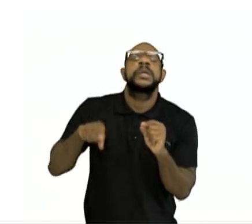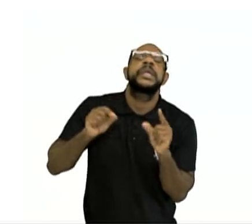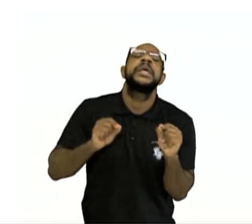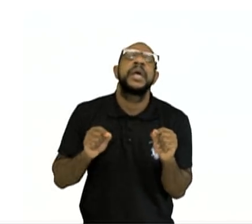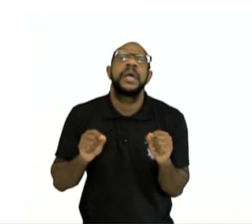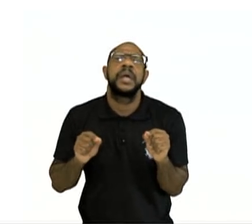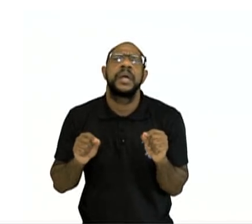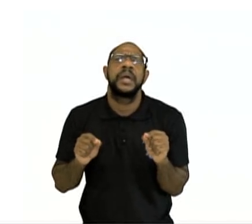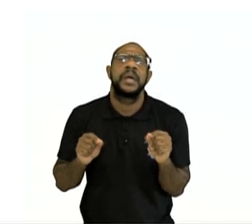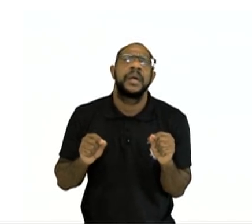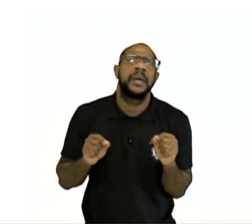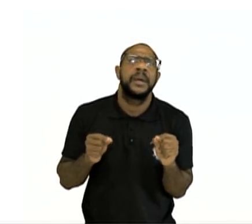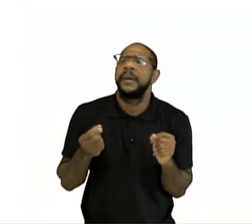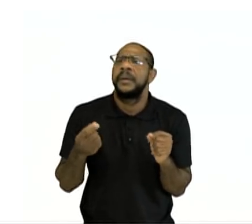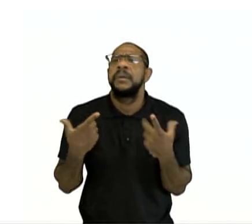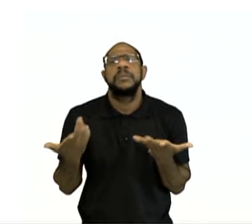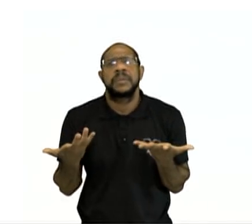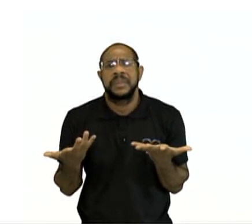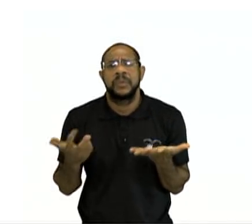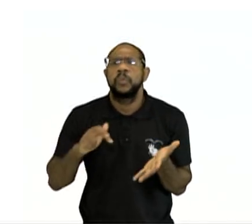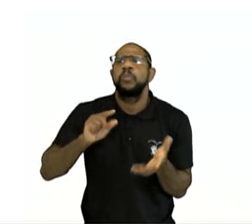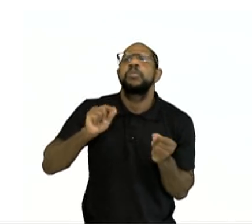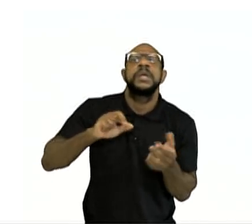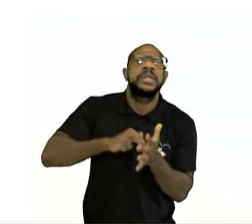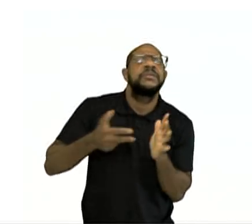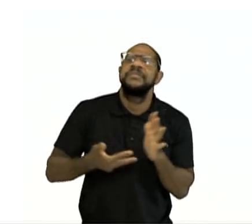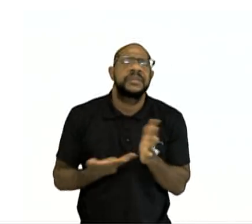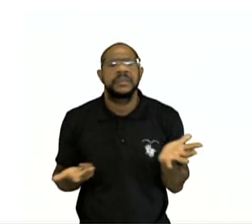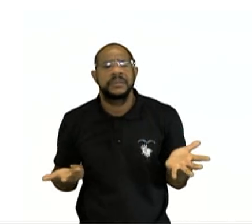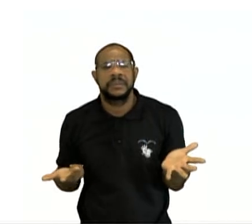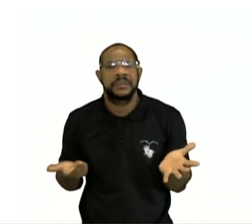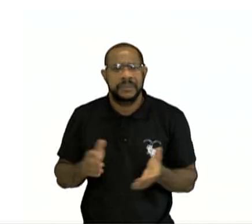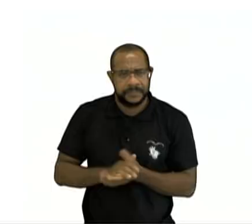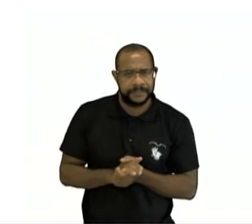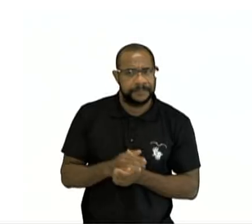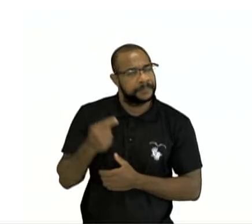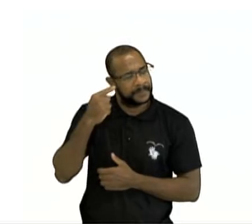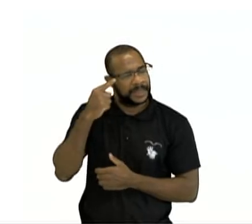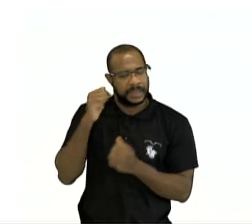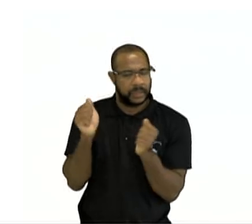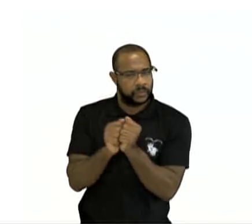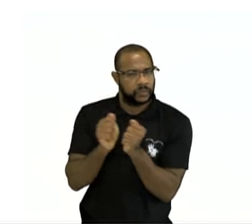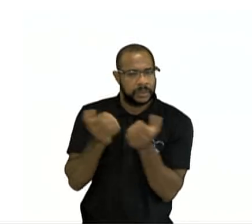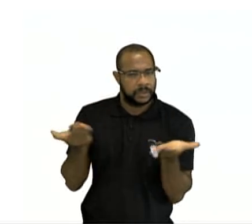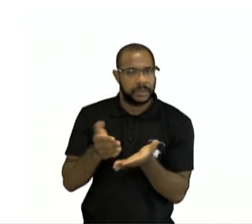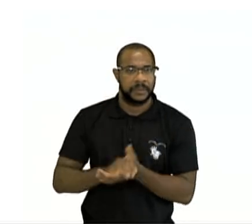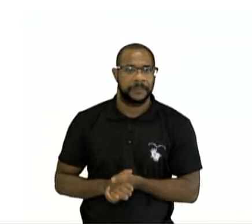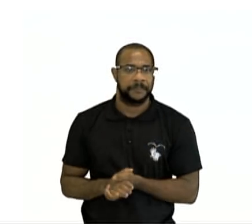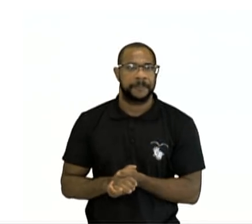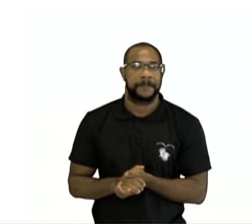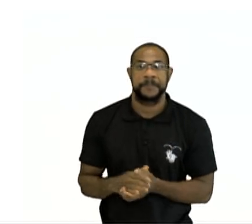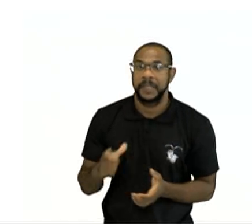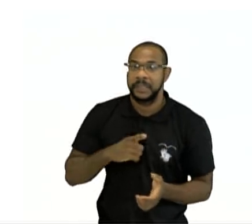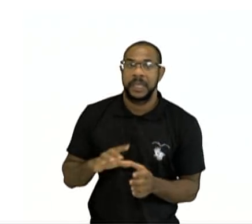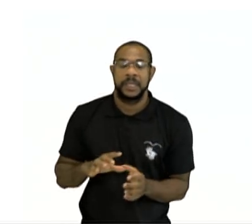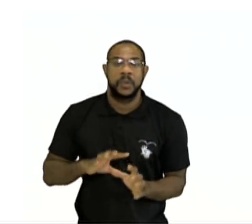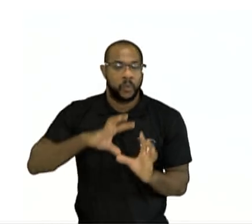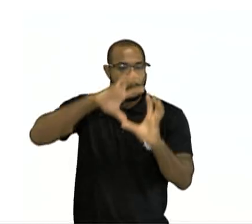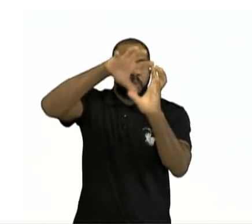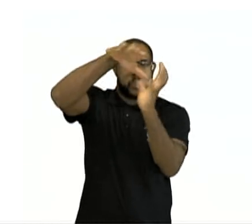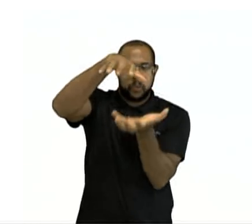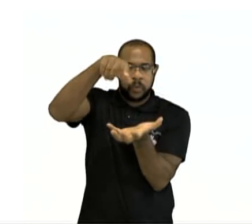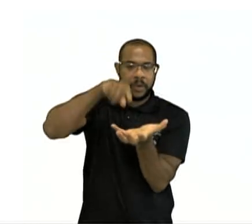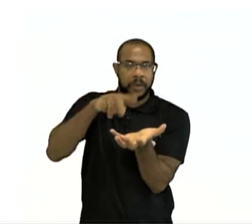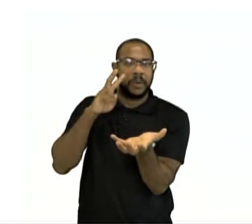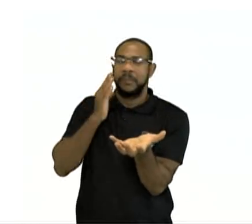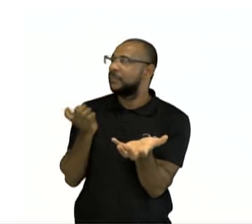elas refletem para nós em termos de diversidade de paisagens? Então vamos pensar juntos ali. Eu tenho um planeta que